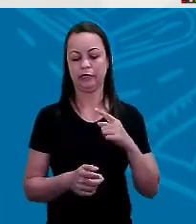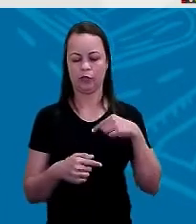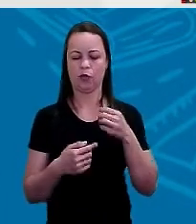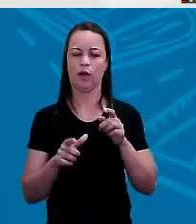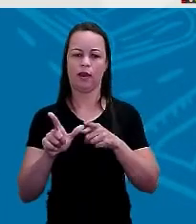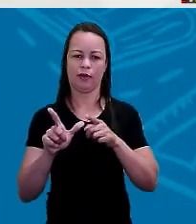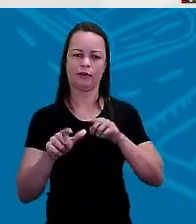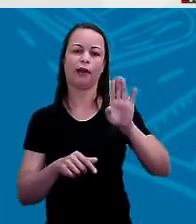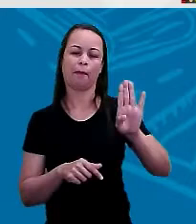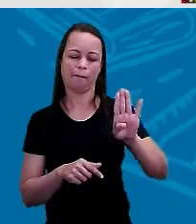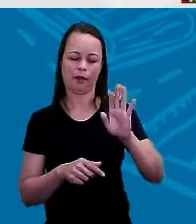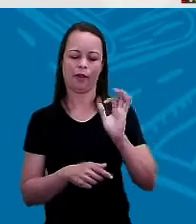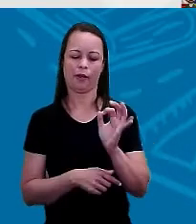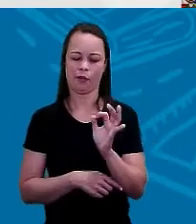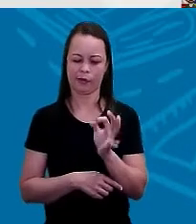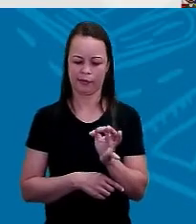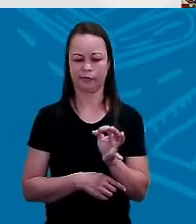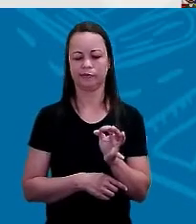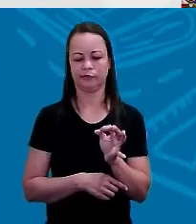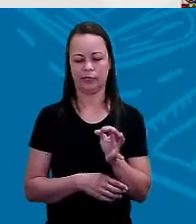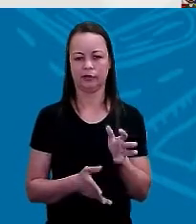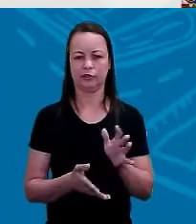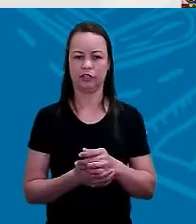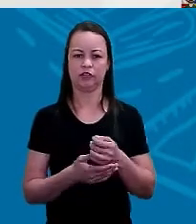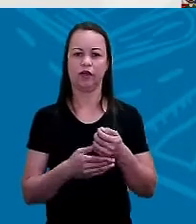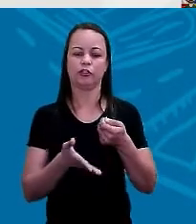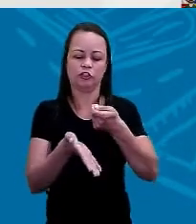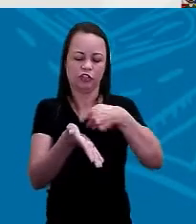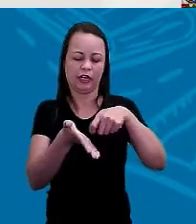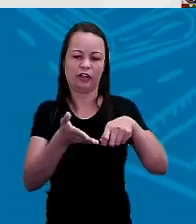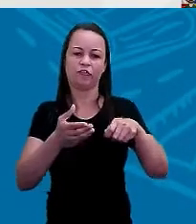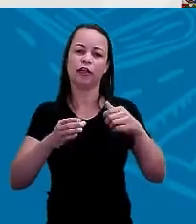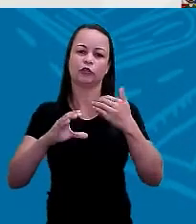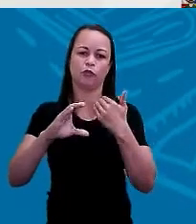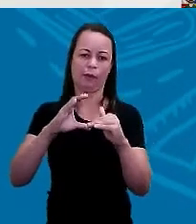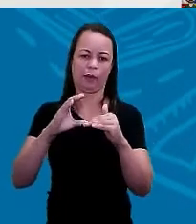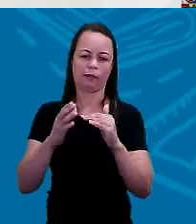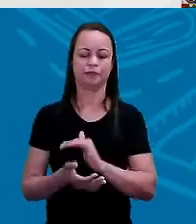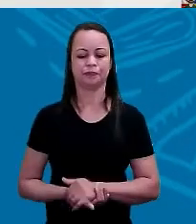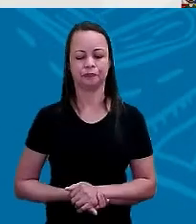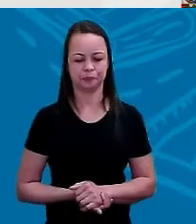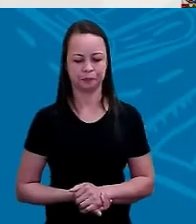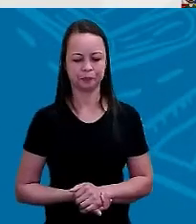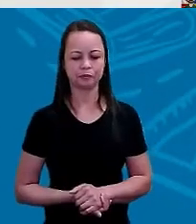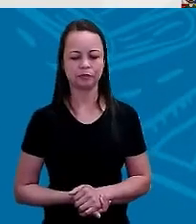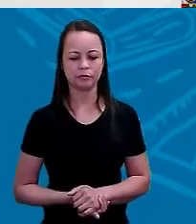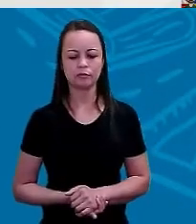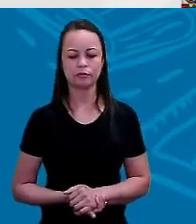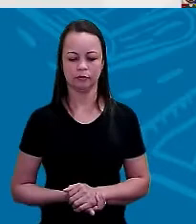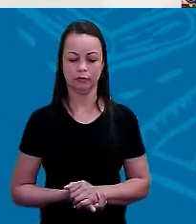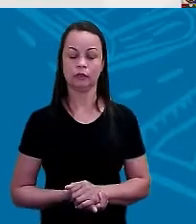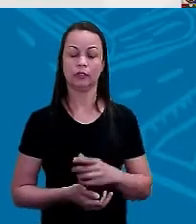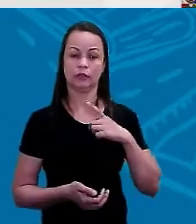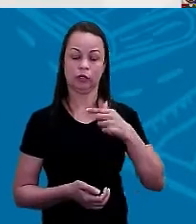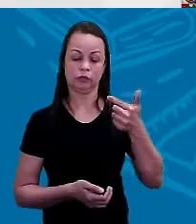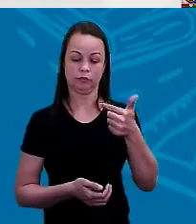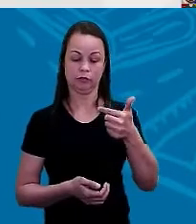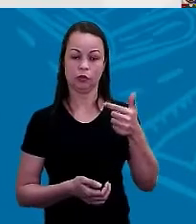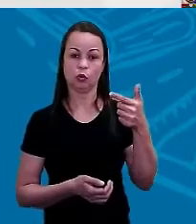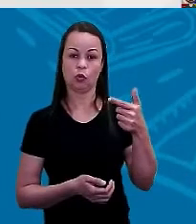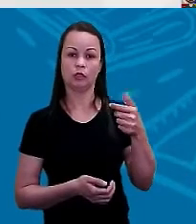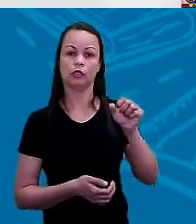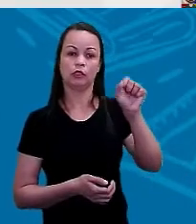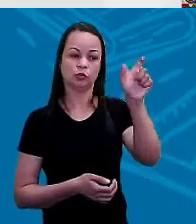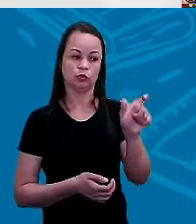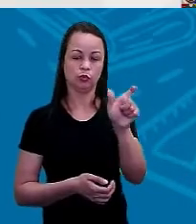estava escrevendo um e-mail. Let's continue. Susan and John, eu tenho aí dois sujeitos,